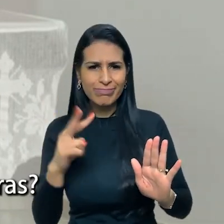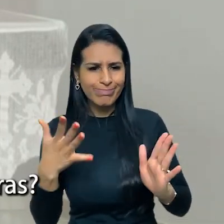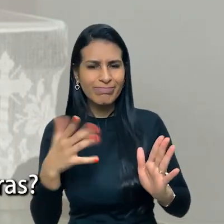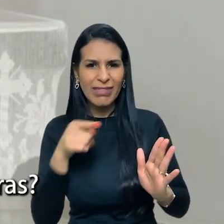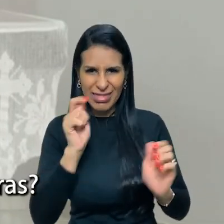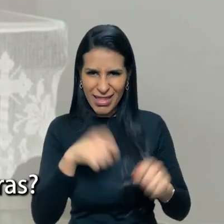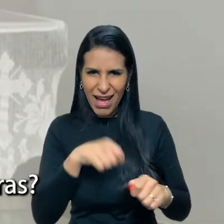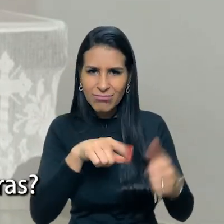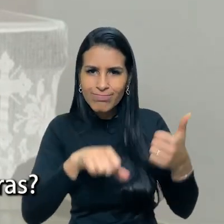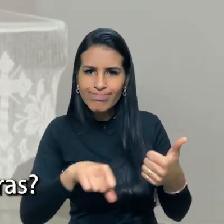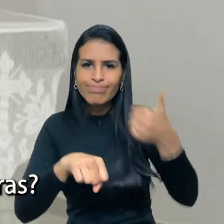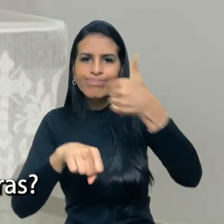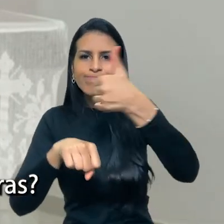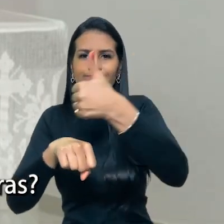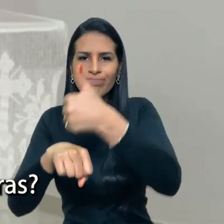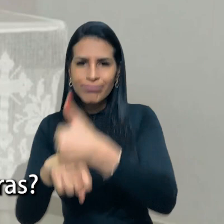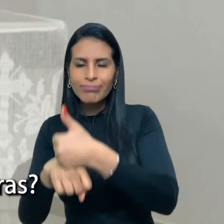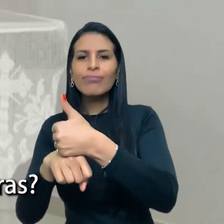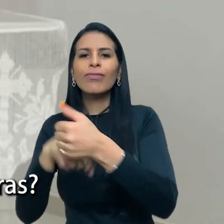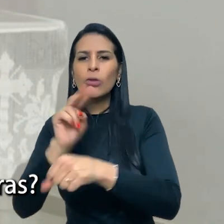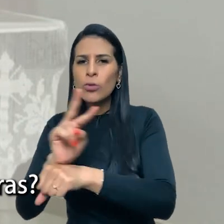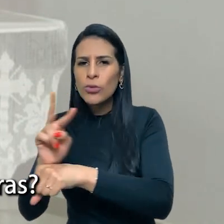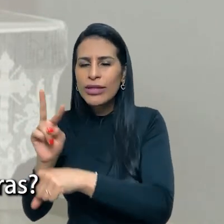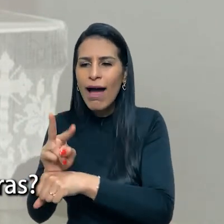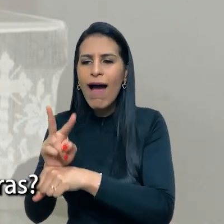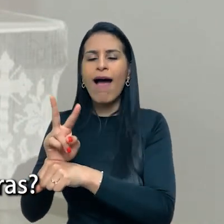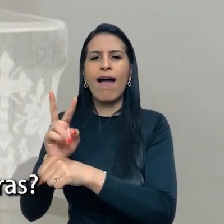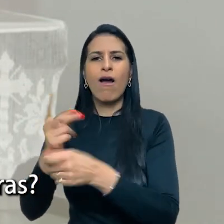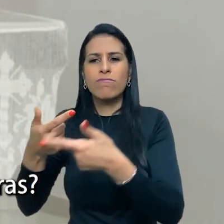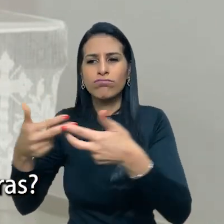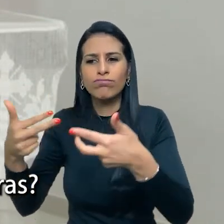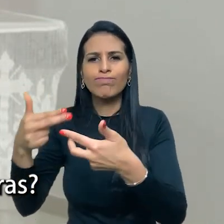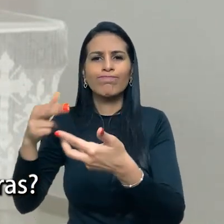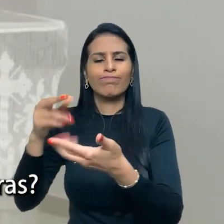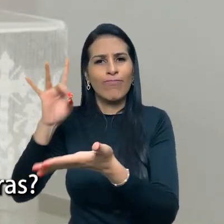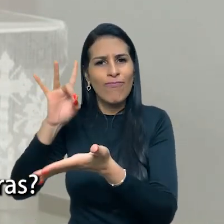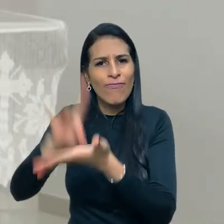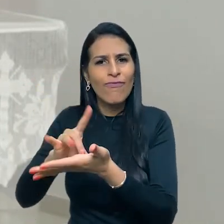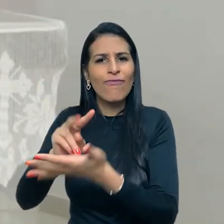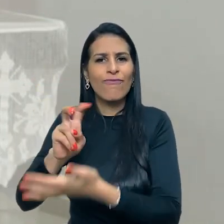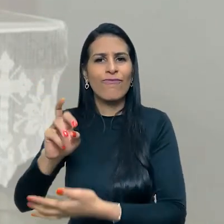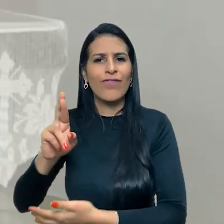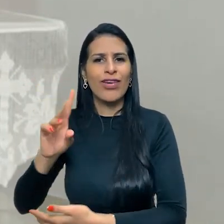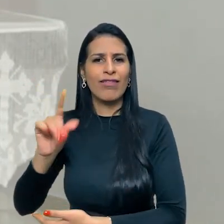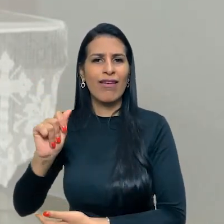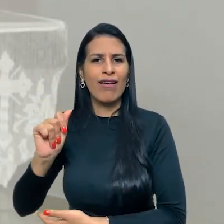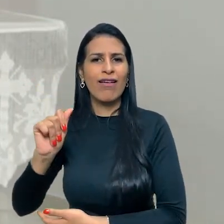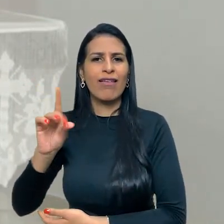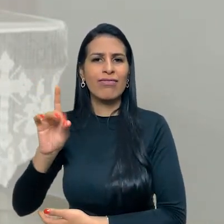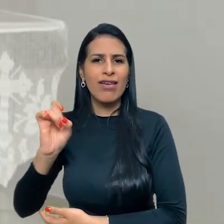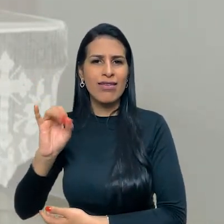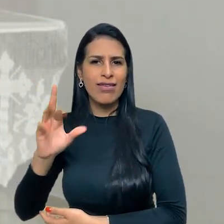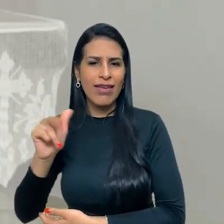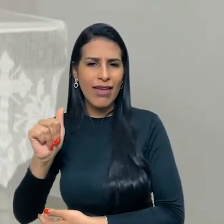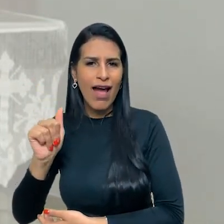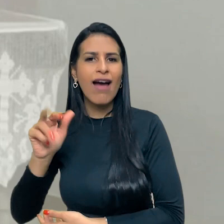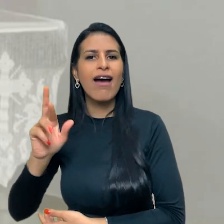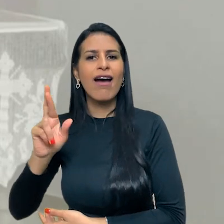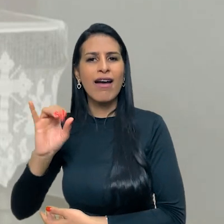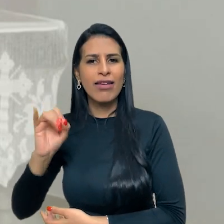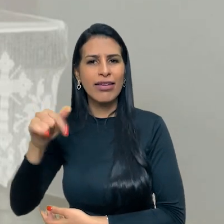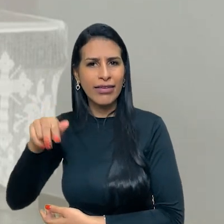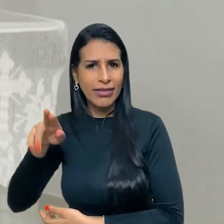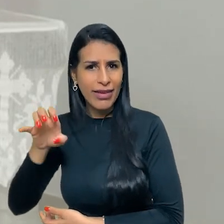para tomar conta das riquezas verdadeiras? E se não forem honestos com o que